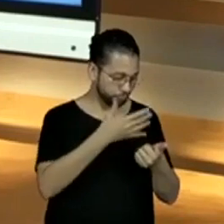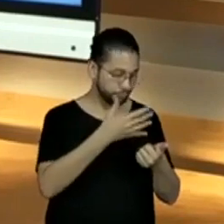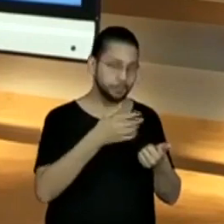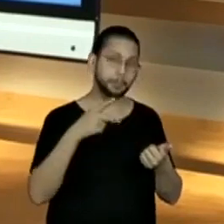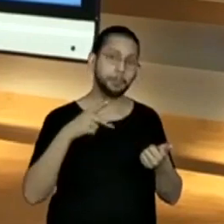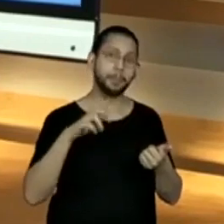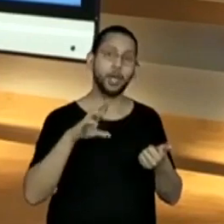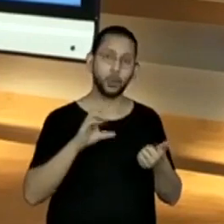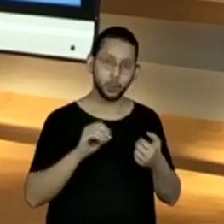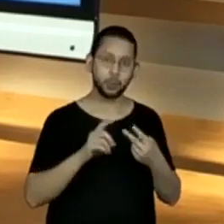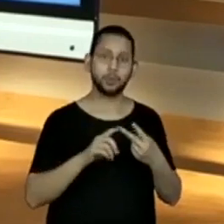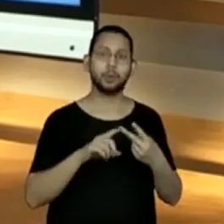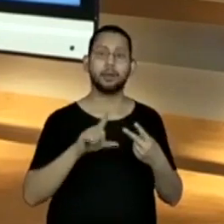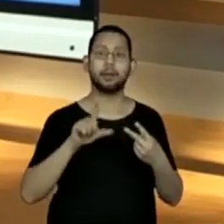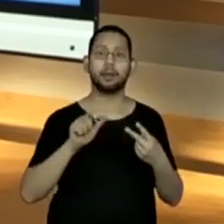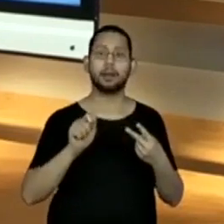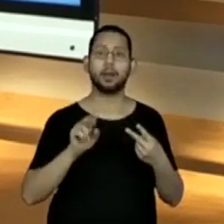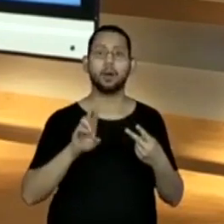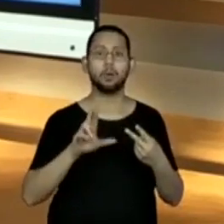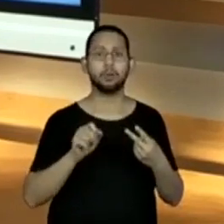Pedro, Laura,